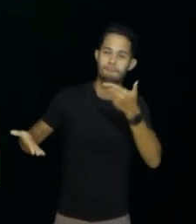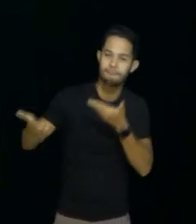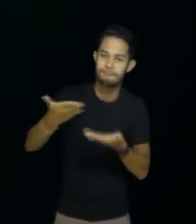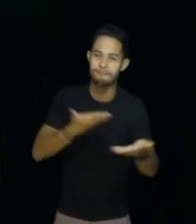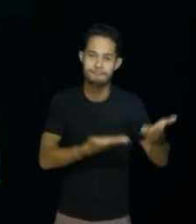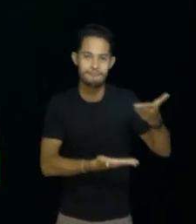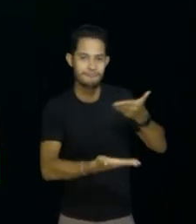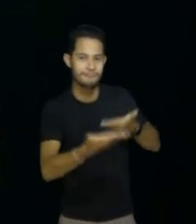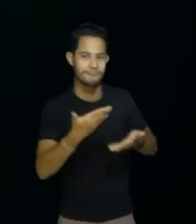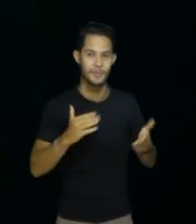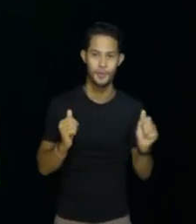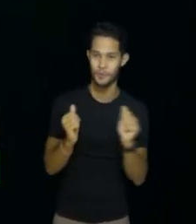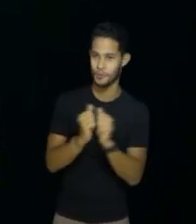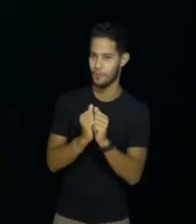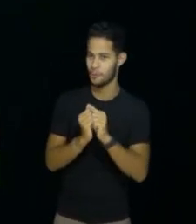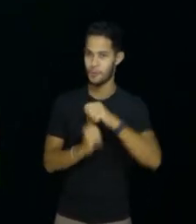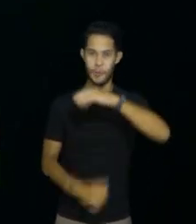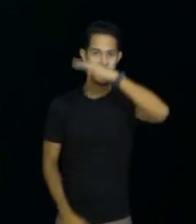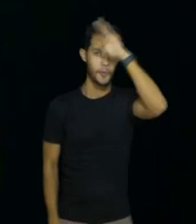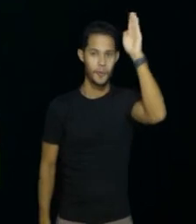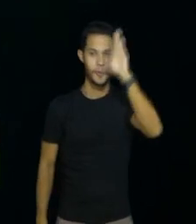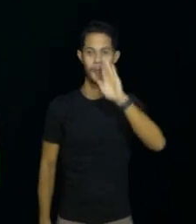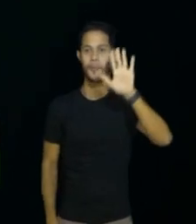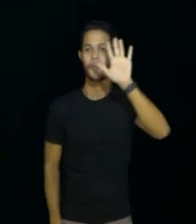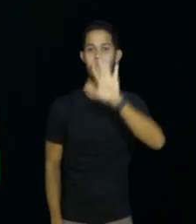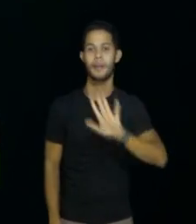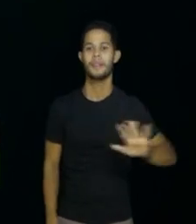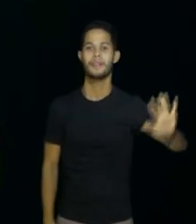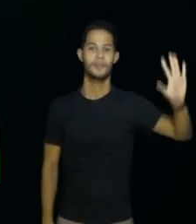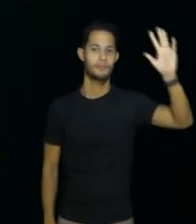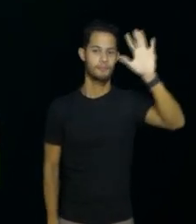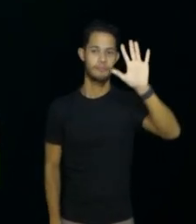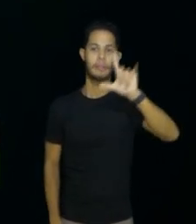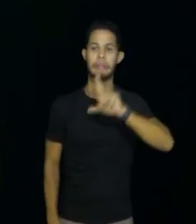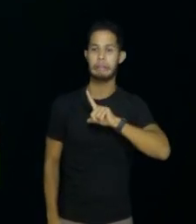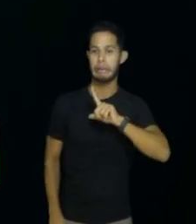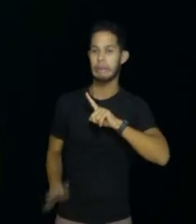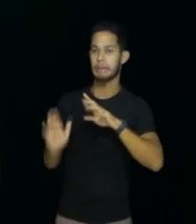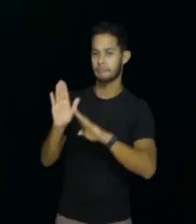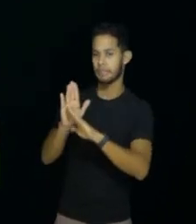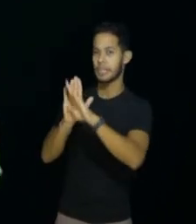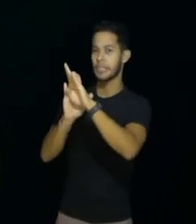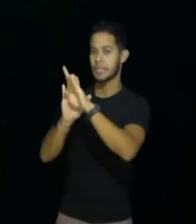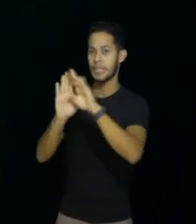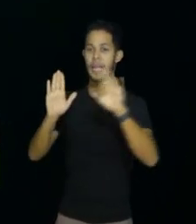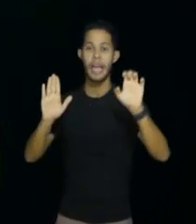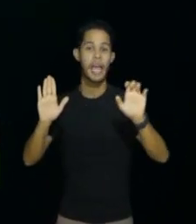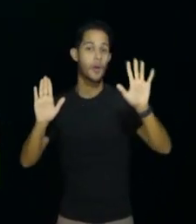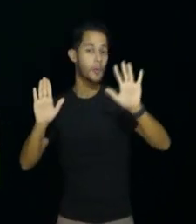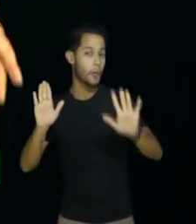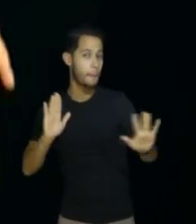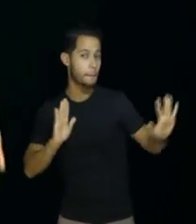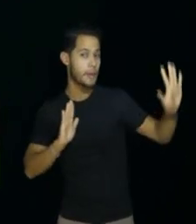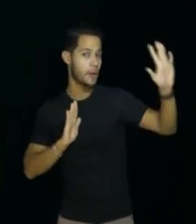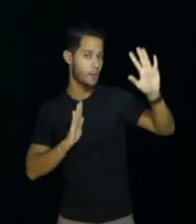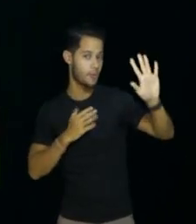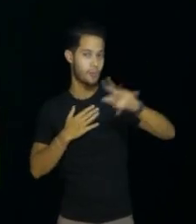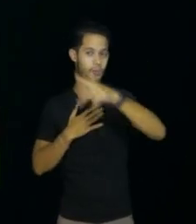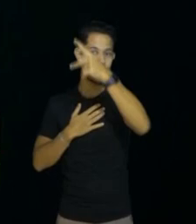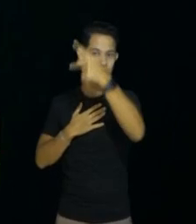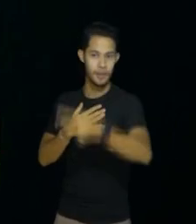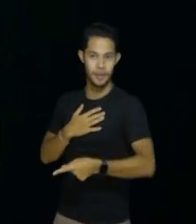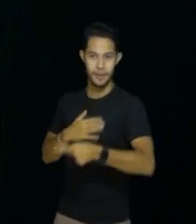mas no Brasil. Temos índices europeus de adesão ao cooperativismo. E um dos nossos grandes exemplos